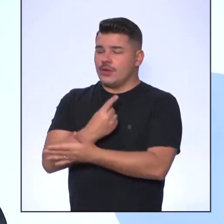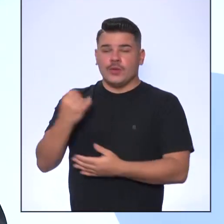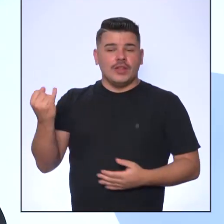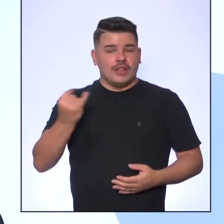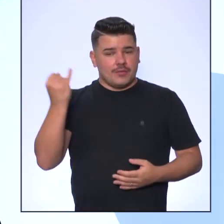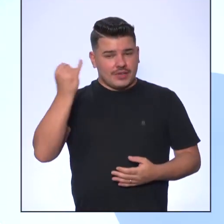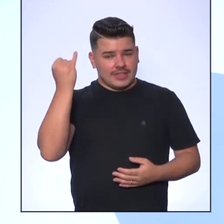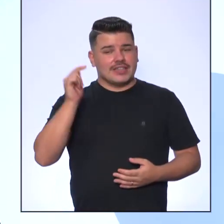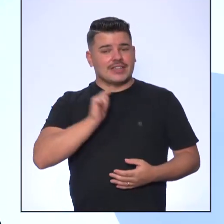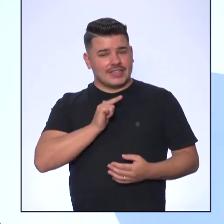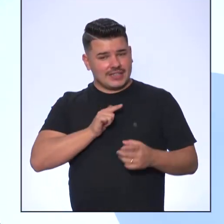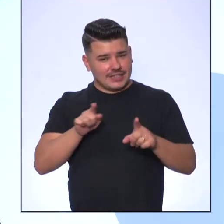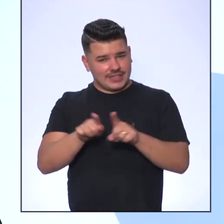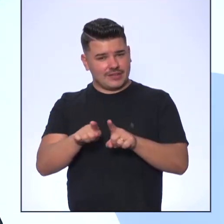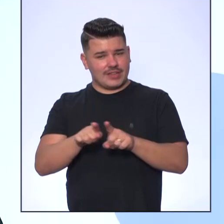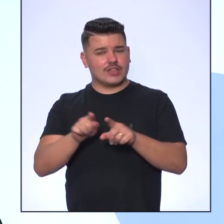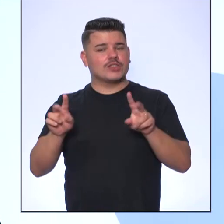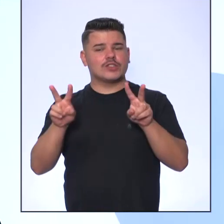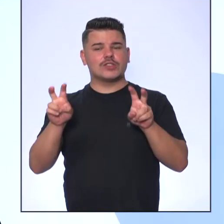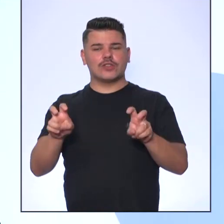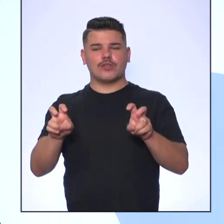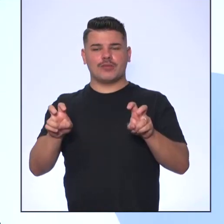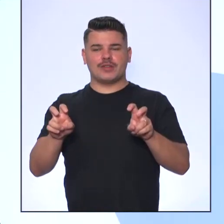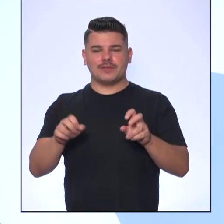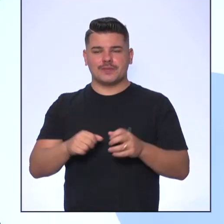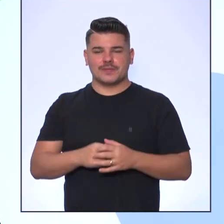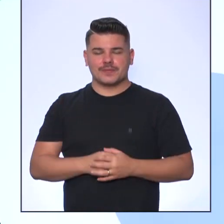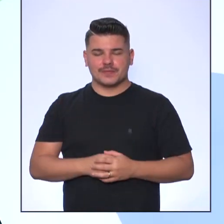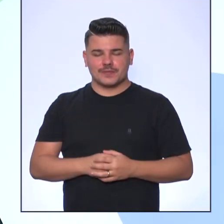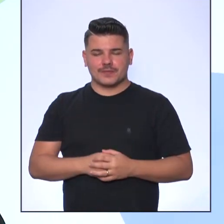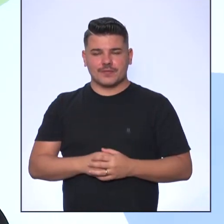importante sobre